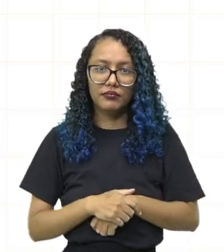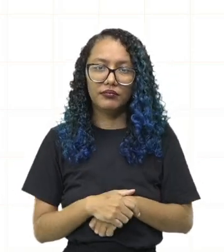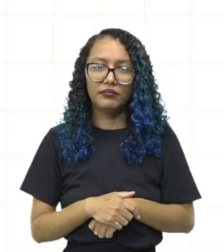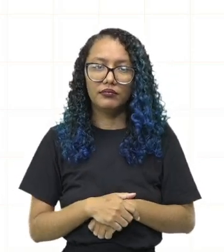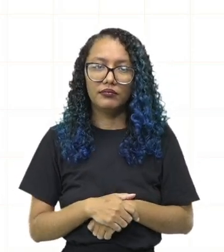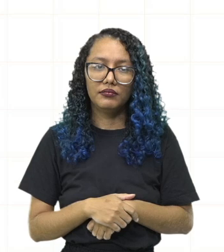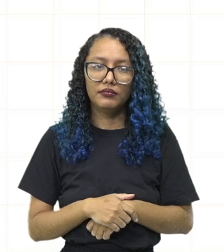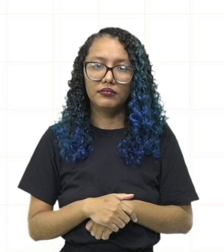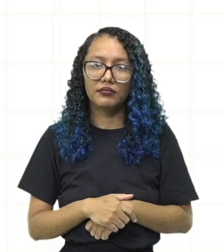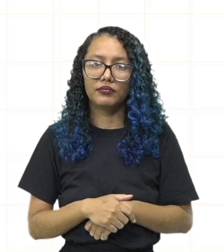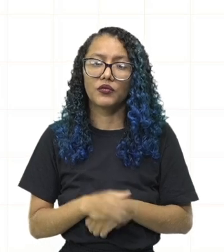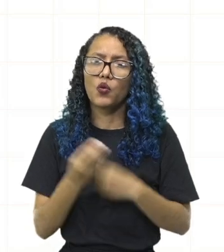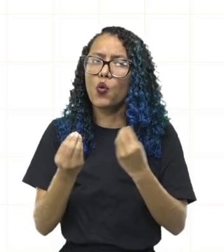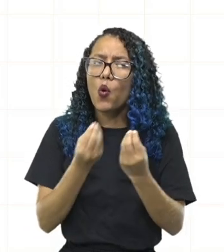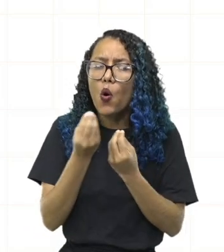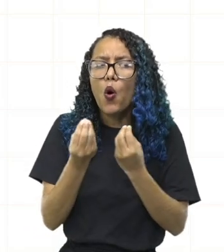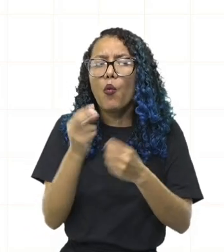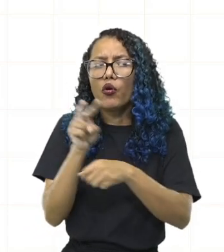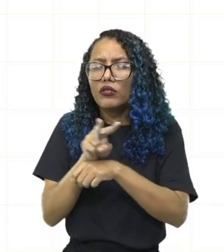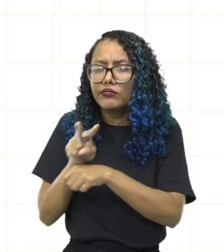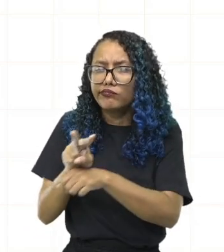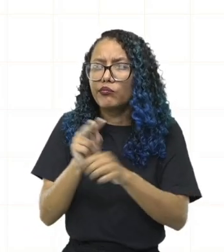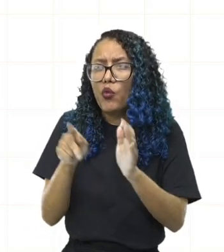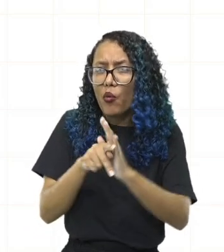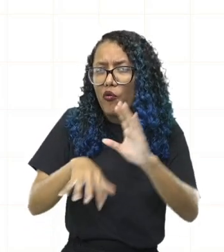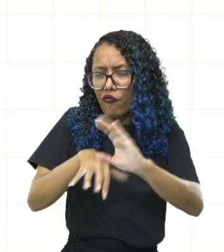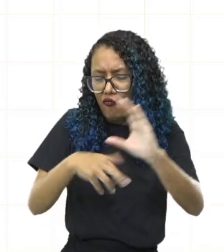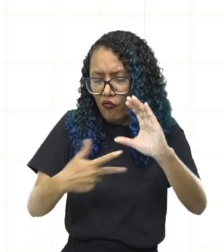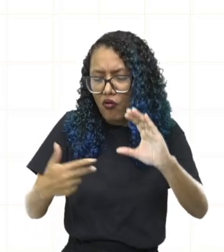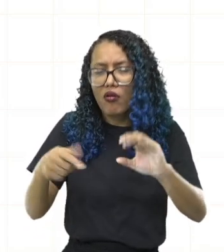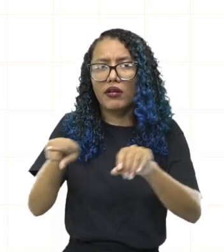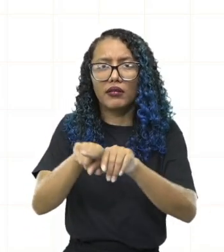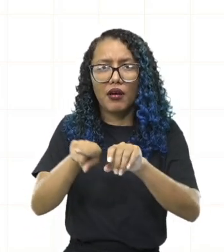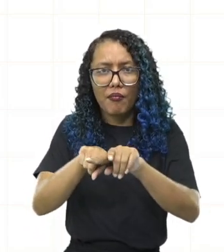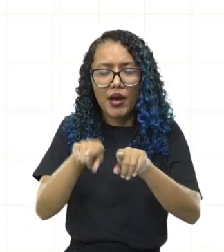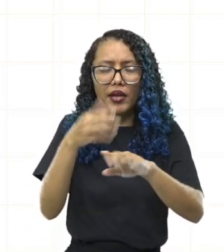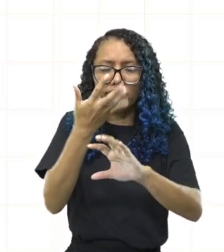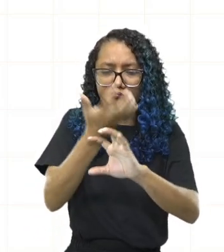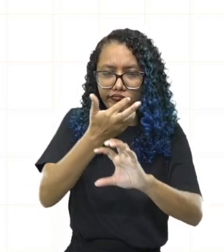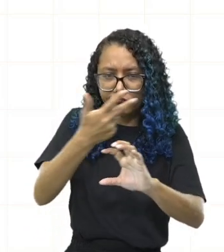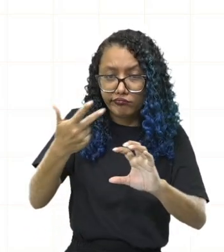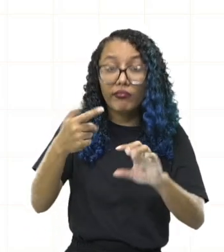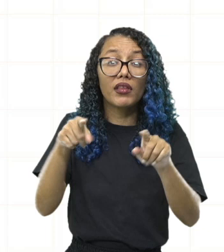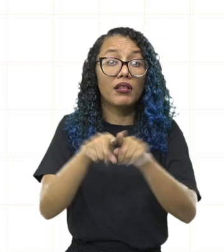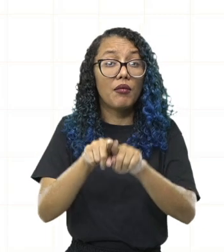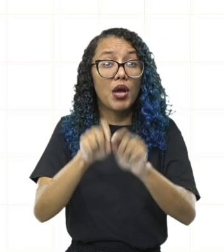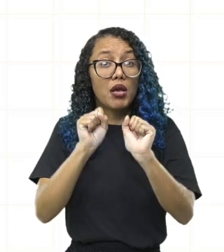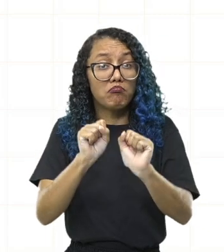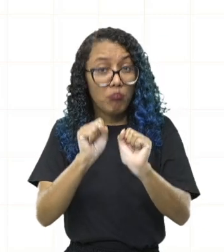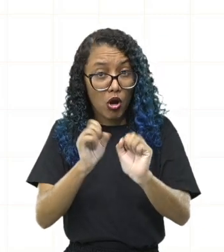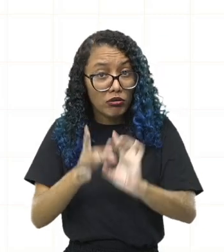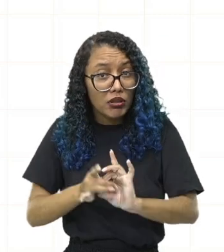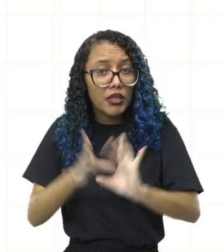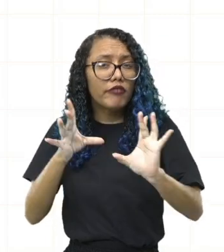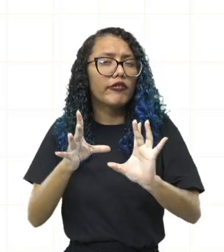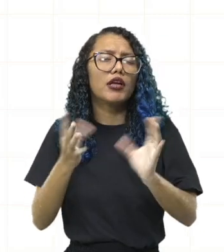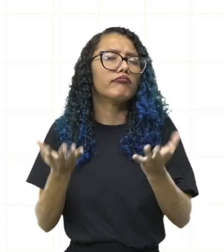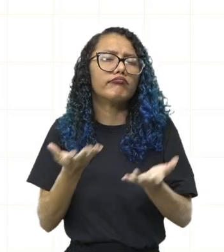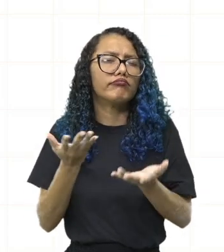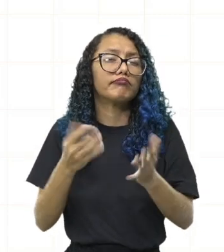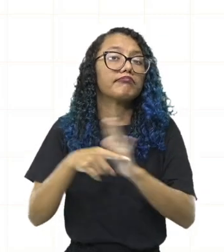dessas unidades, da fauna, da flora. E aqui, olha, a gente tem pesquisa científica, tá bom?